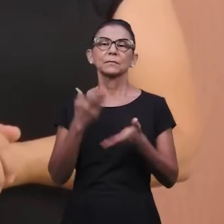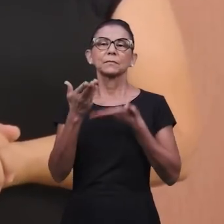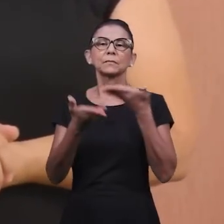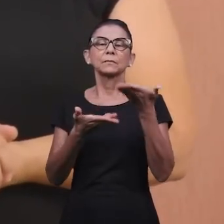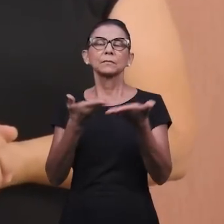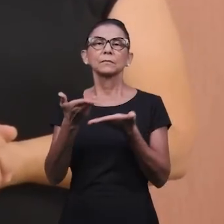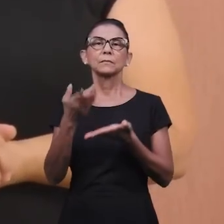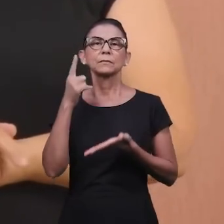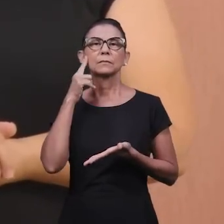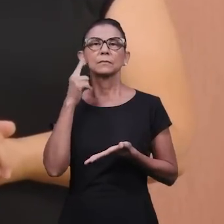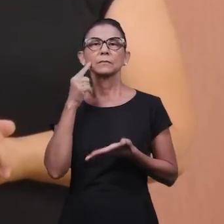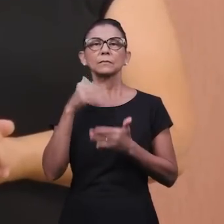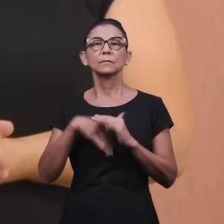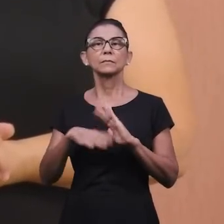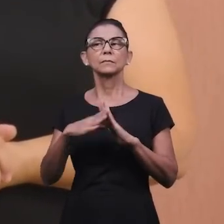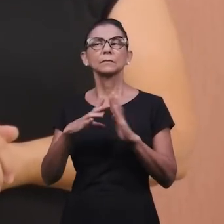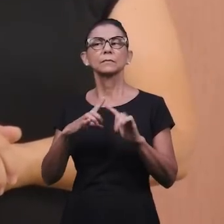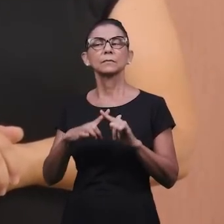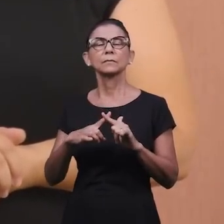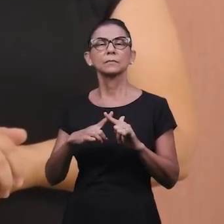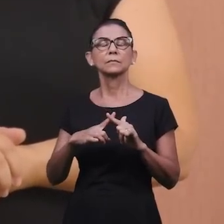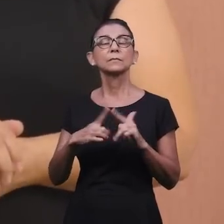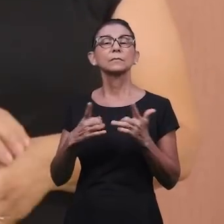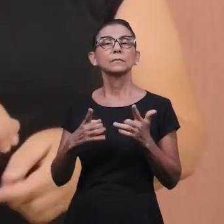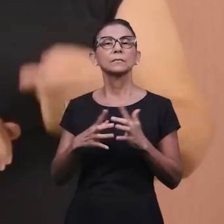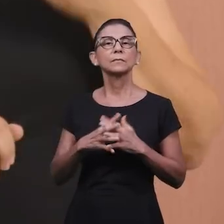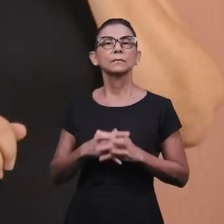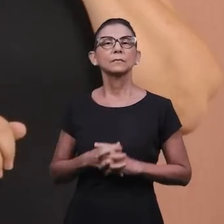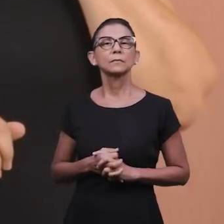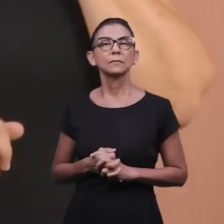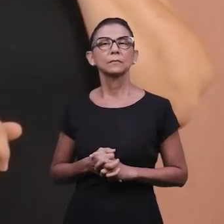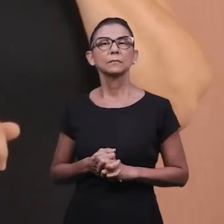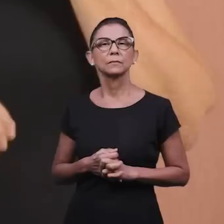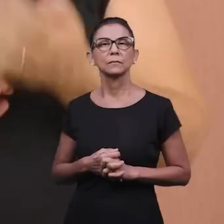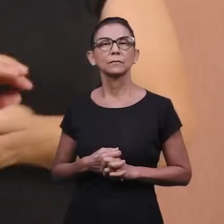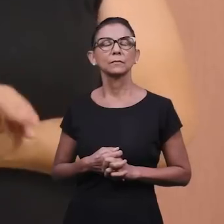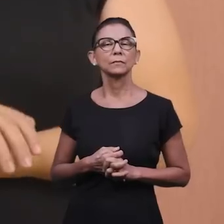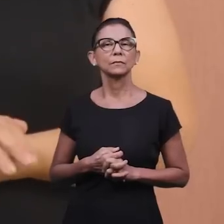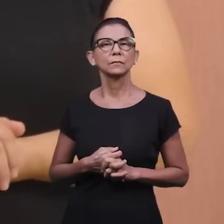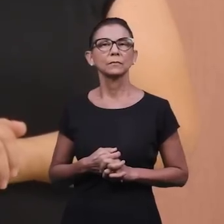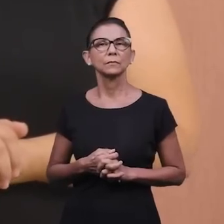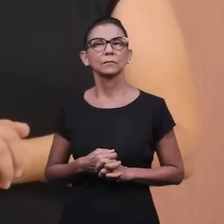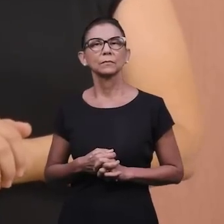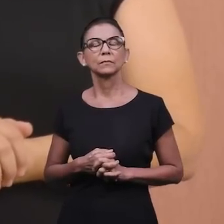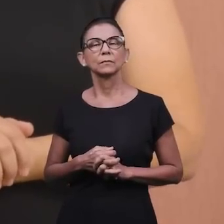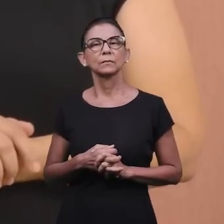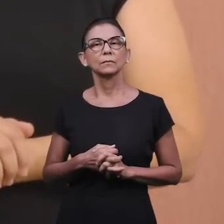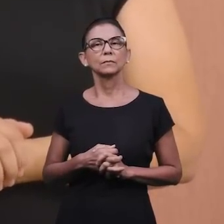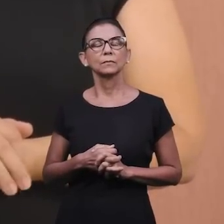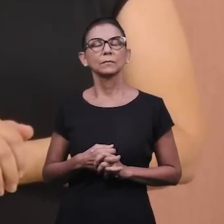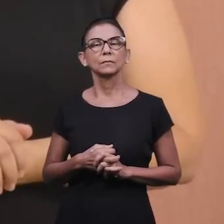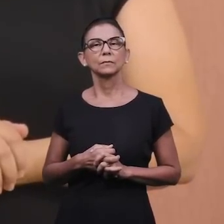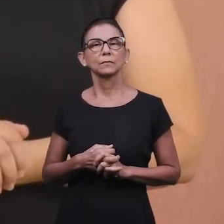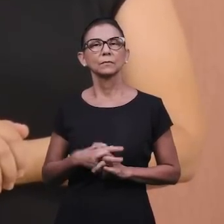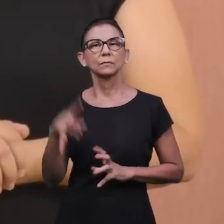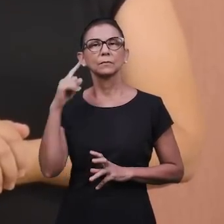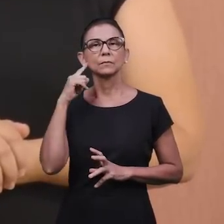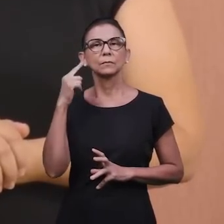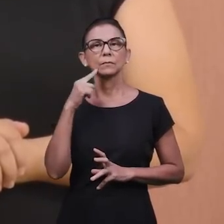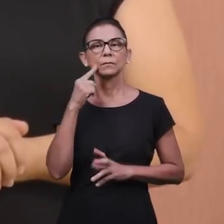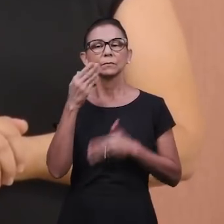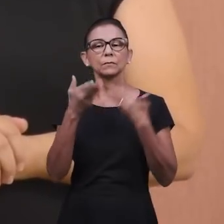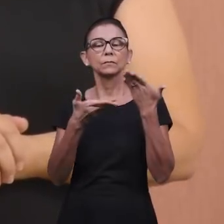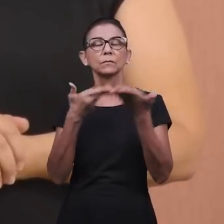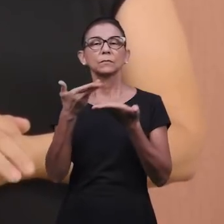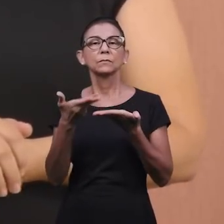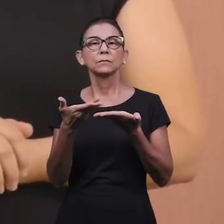surda na igreja, a gente vai falar um pouquinho sobre como que tem que ser o tratamento com essas pessoas concernente ao